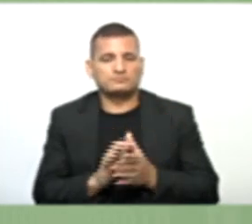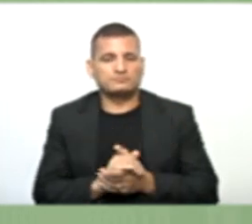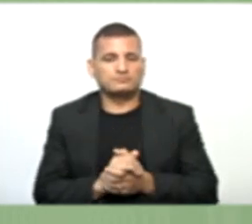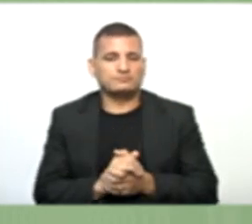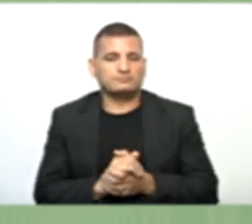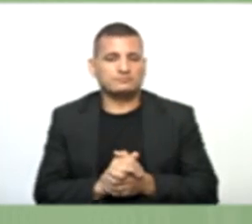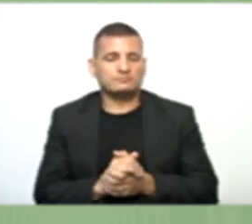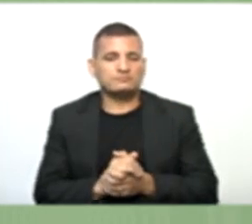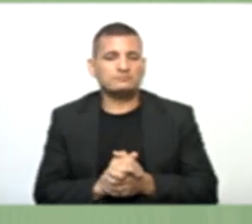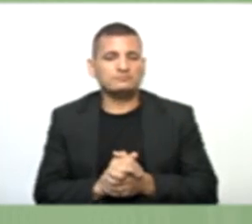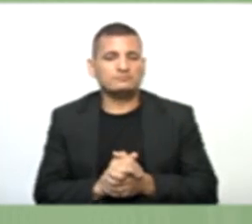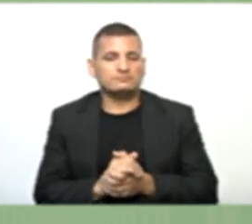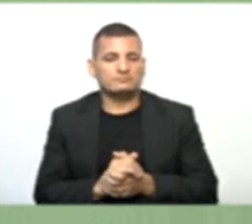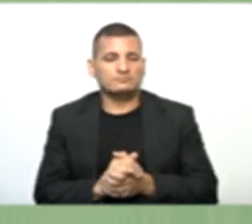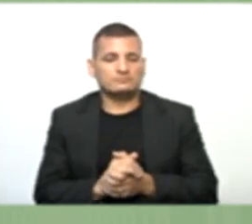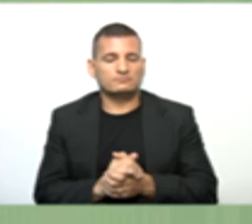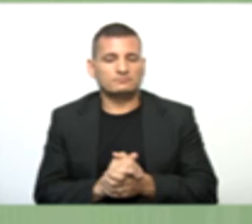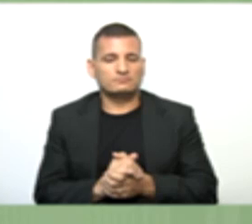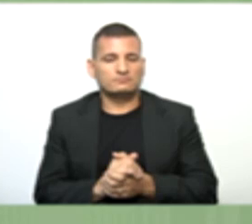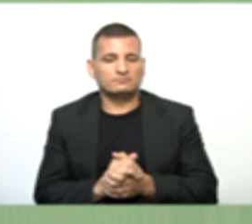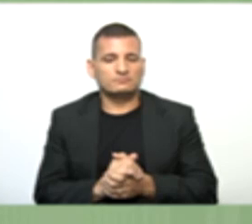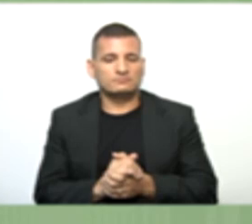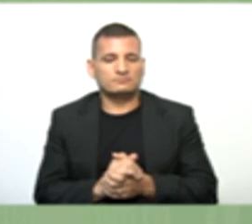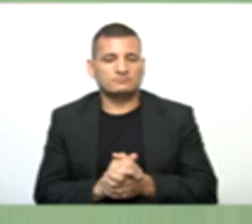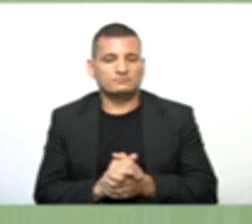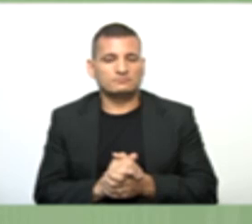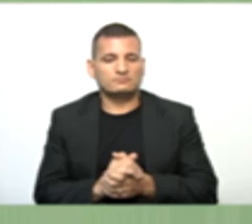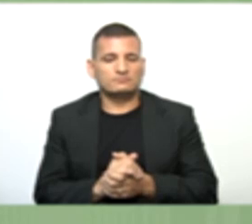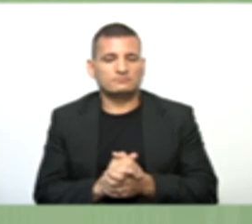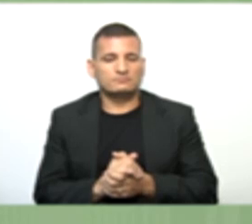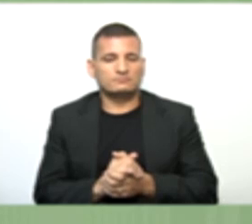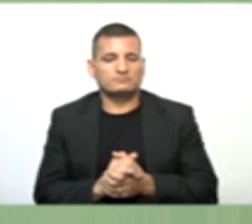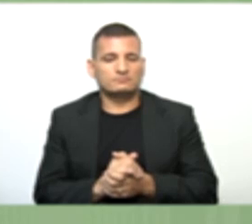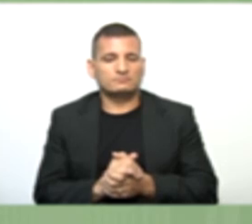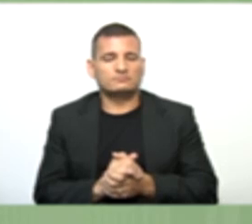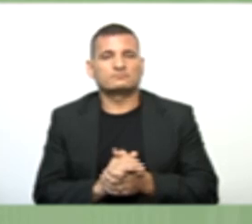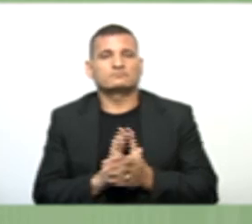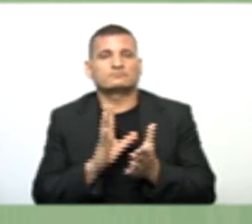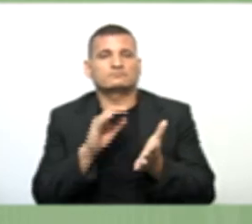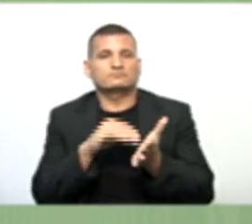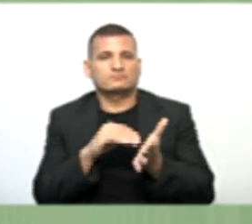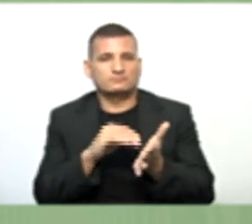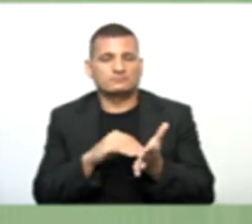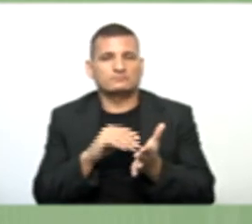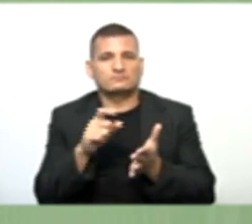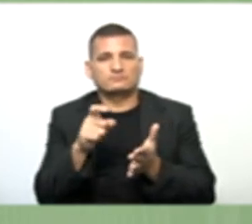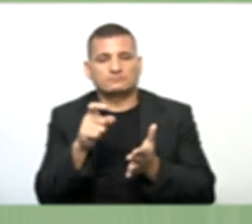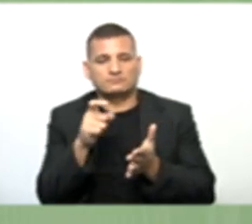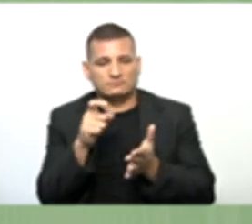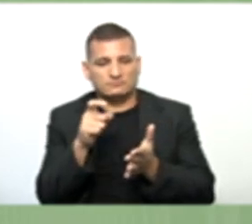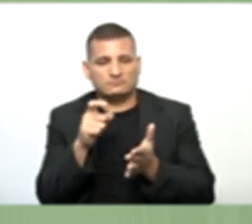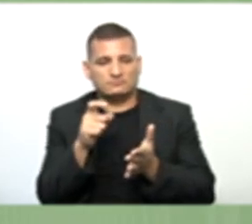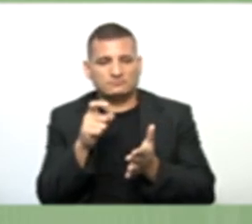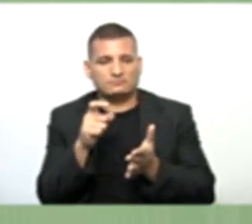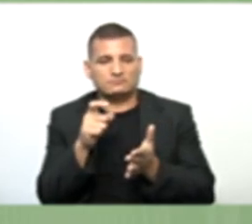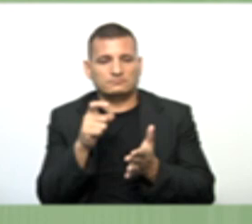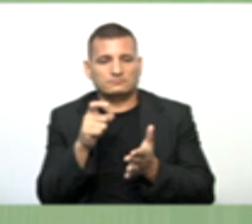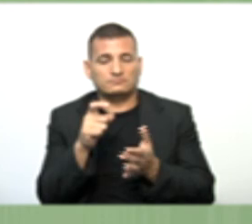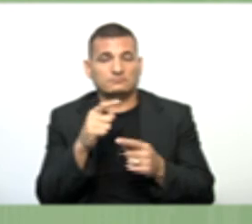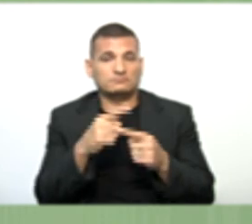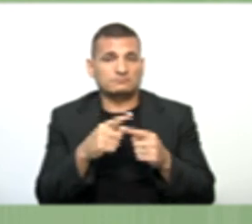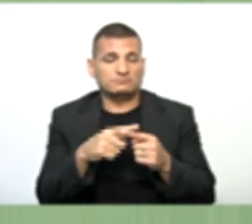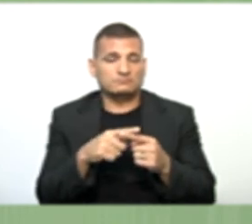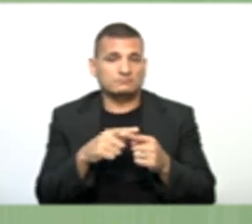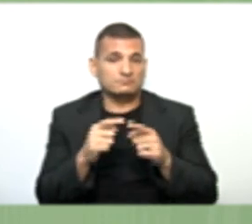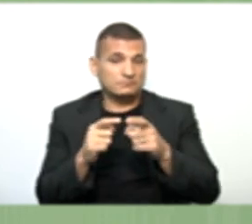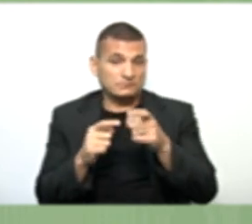Eduardo tem uma dica? Está faltando incrementar o x, porque nesse caso, ó, o x começou com